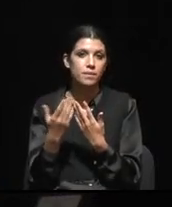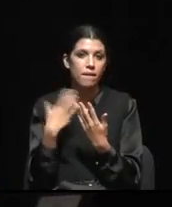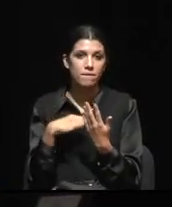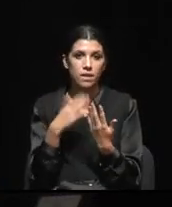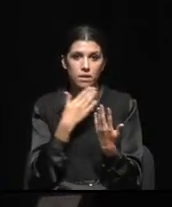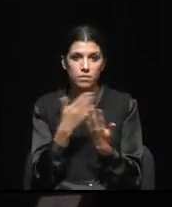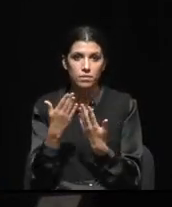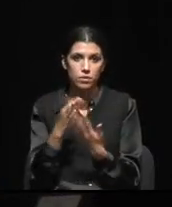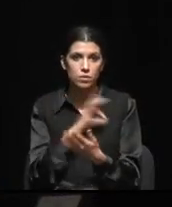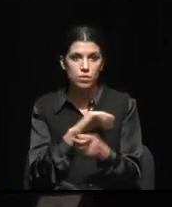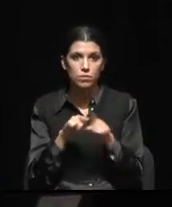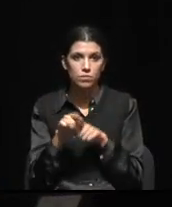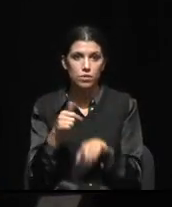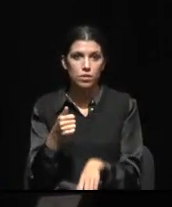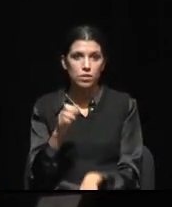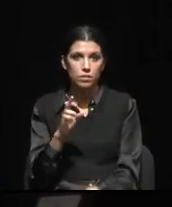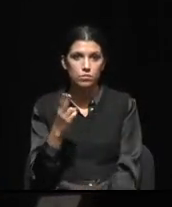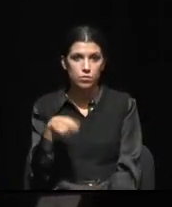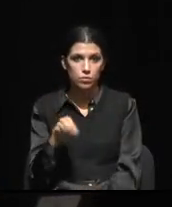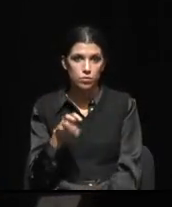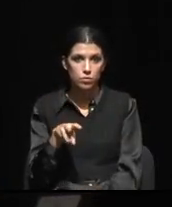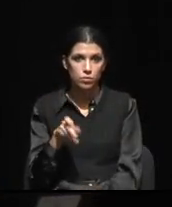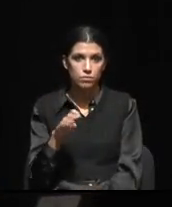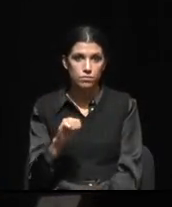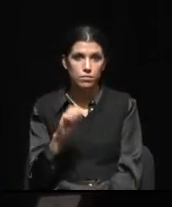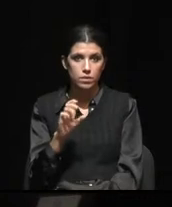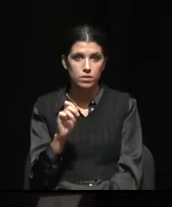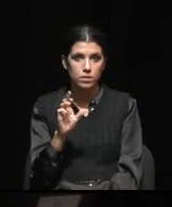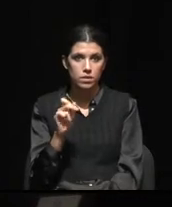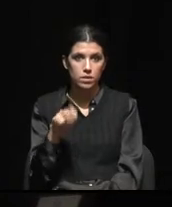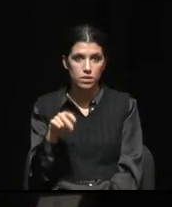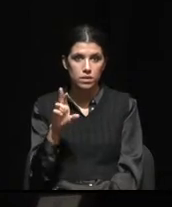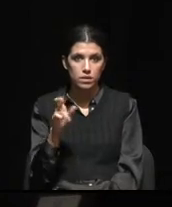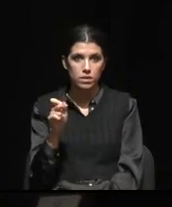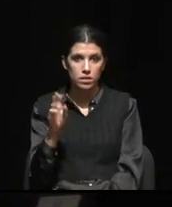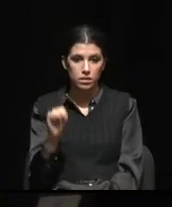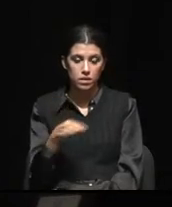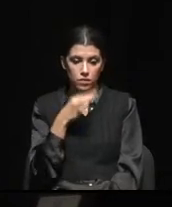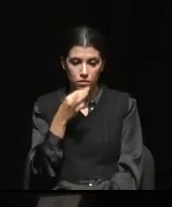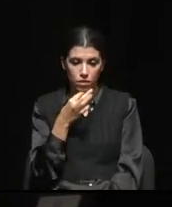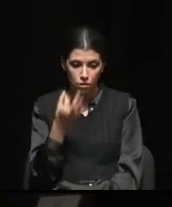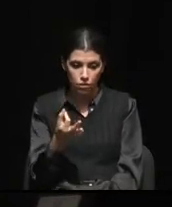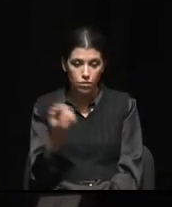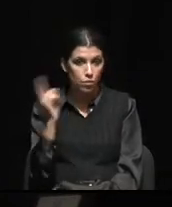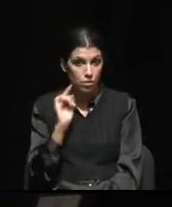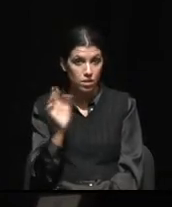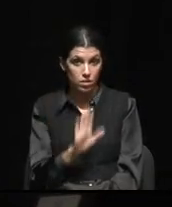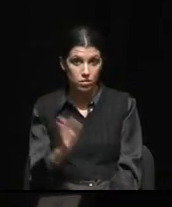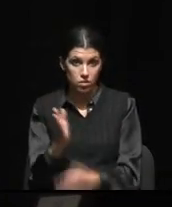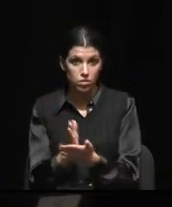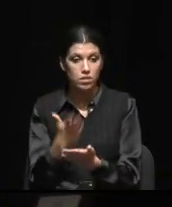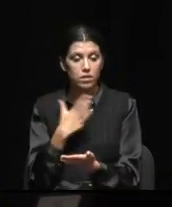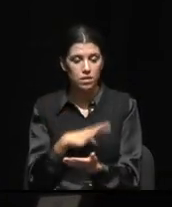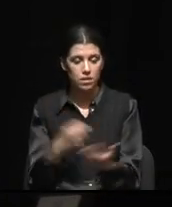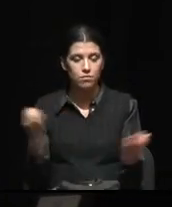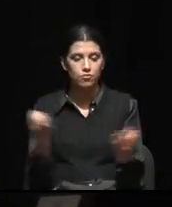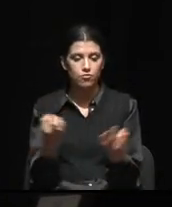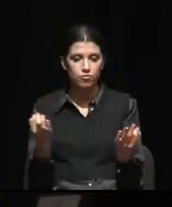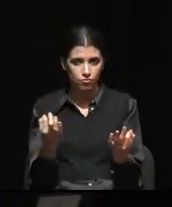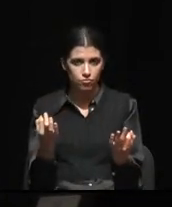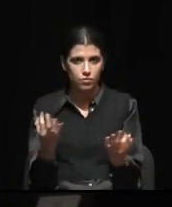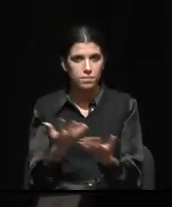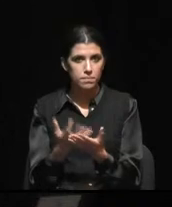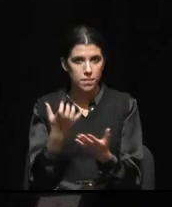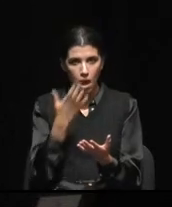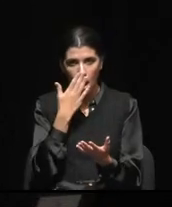agradecer ao Senor Bruno mascaranhas a referência que aqui fez de facto o dia nacional do Estudante queremos sim celebrá-lo